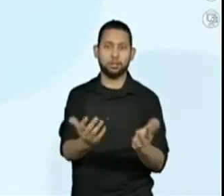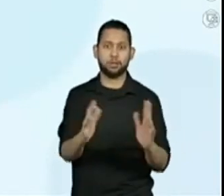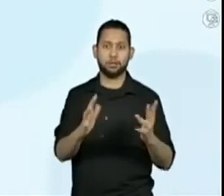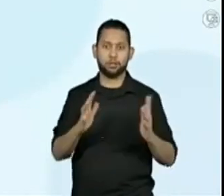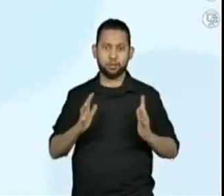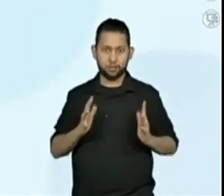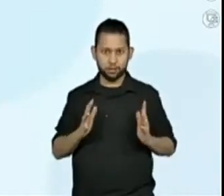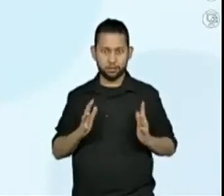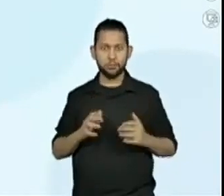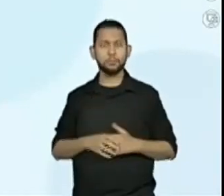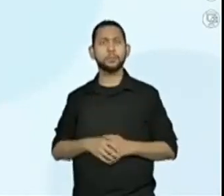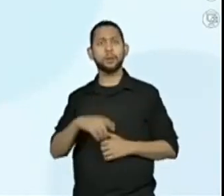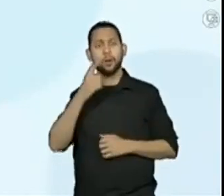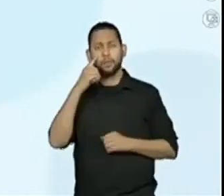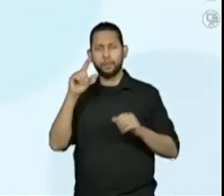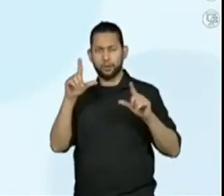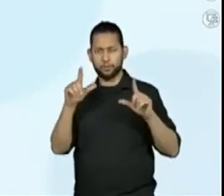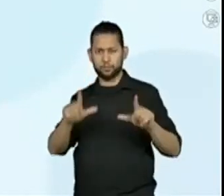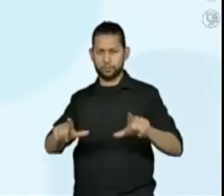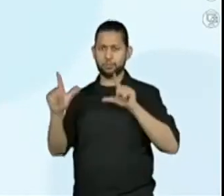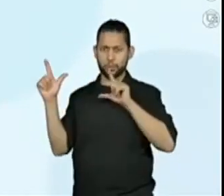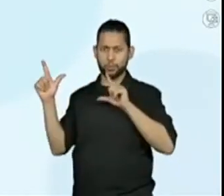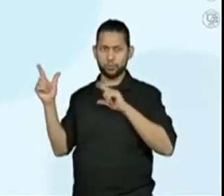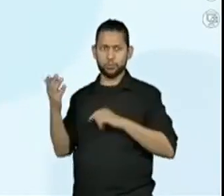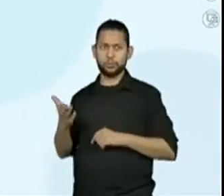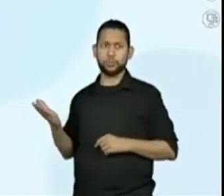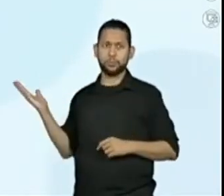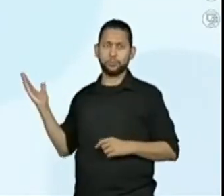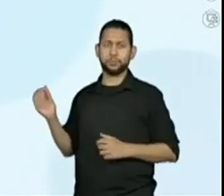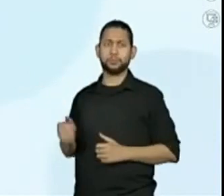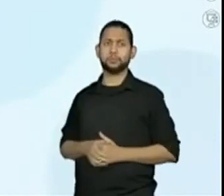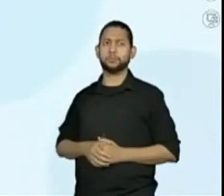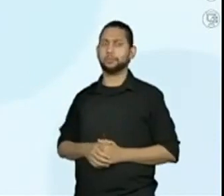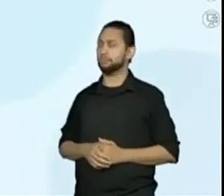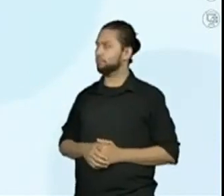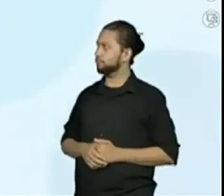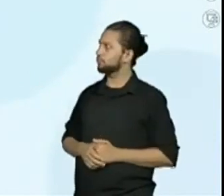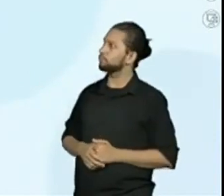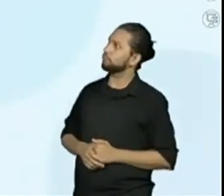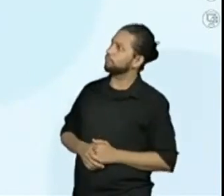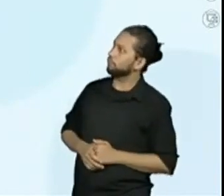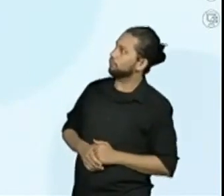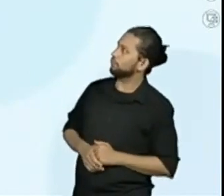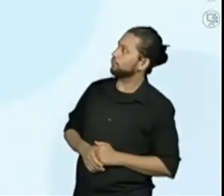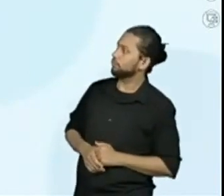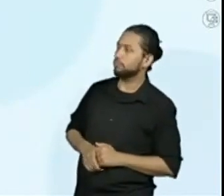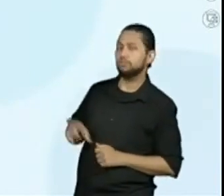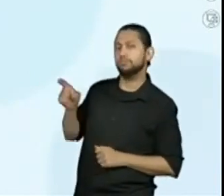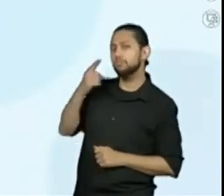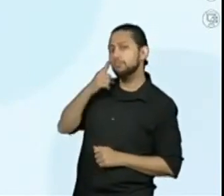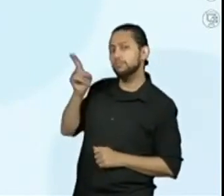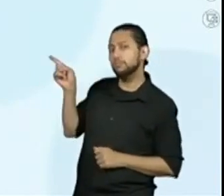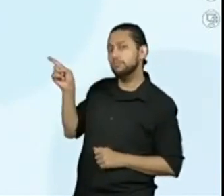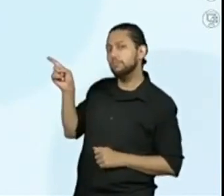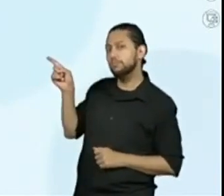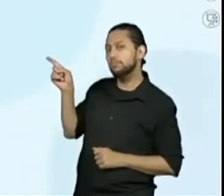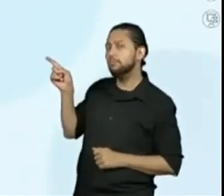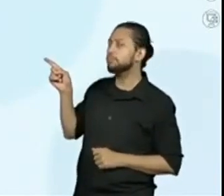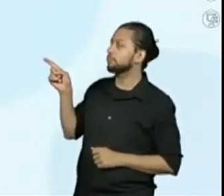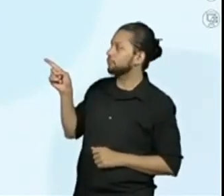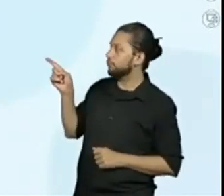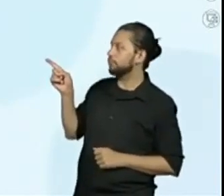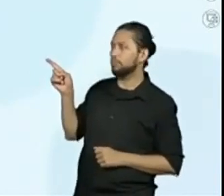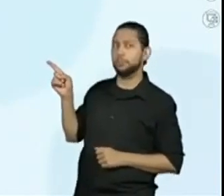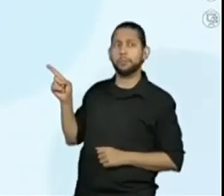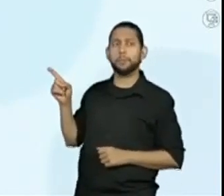seguinte imagem. Olha só, vai aparecer na tela de vocês. Observem essa imagem aí e